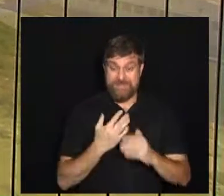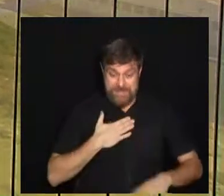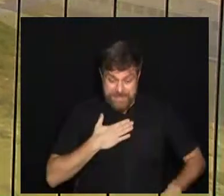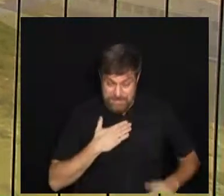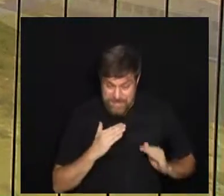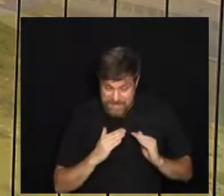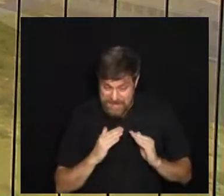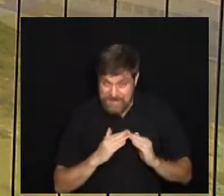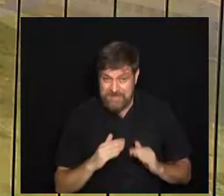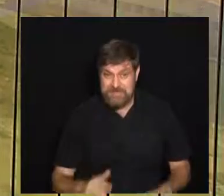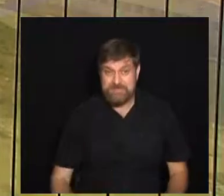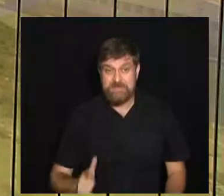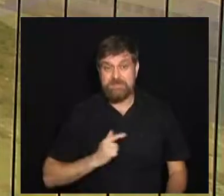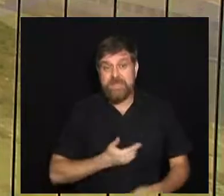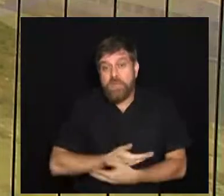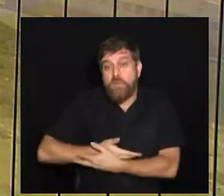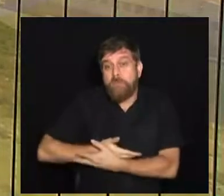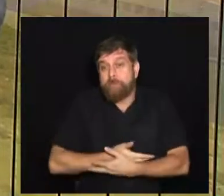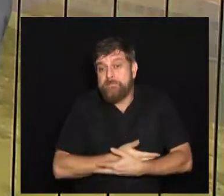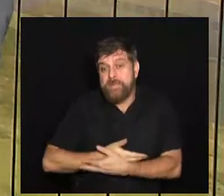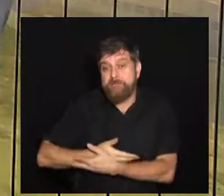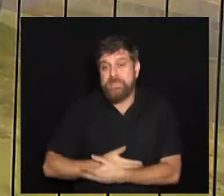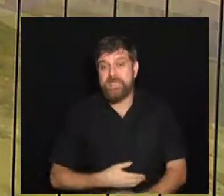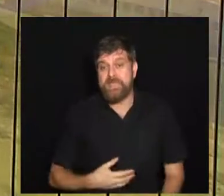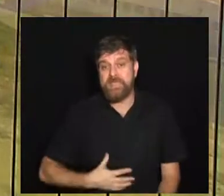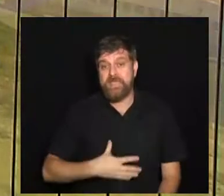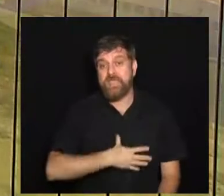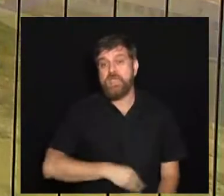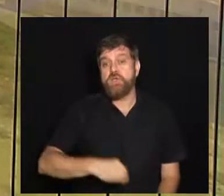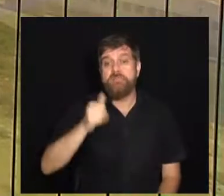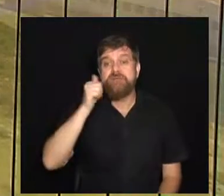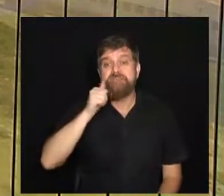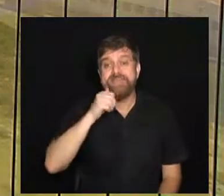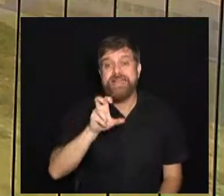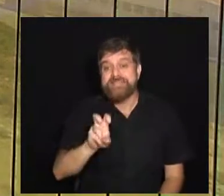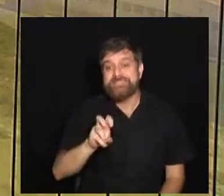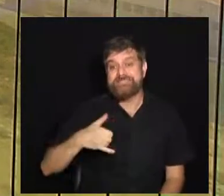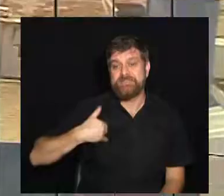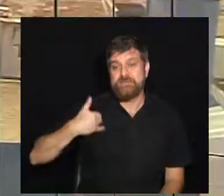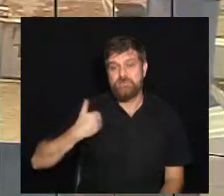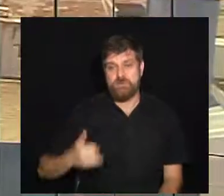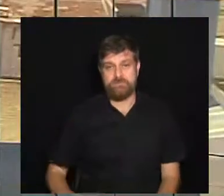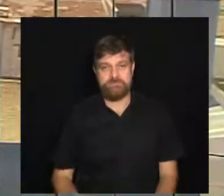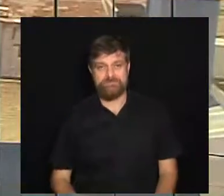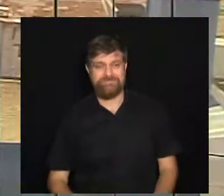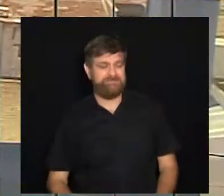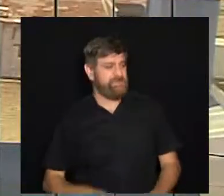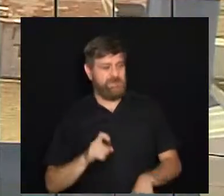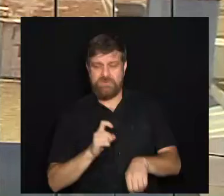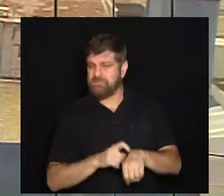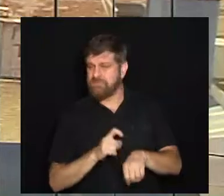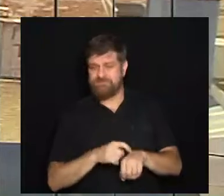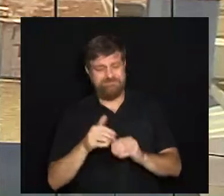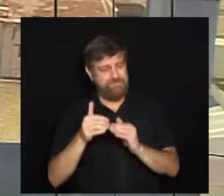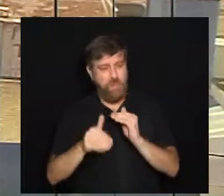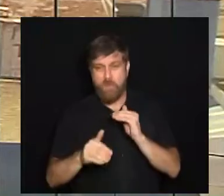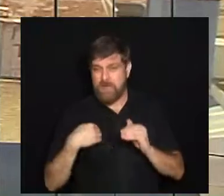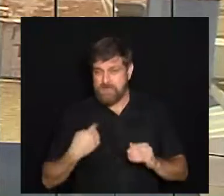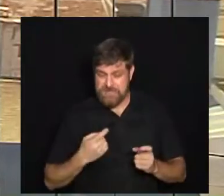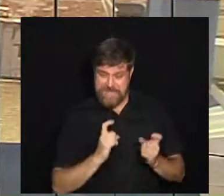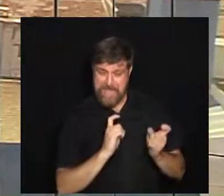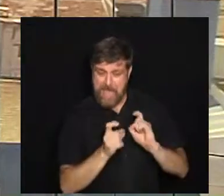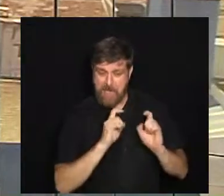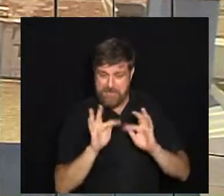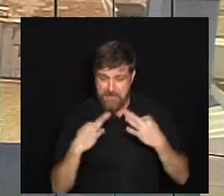e ela tem um bebê uma menina de 5 anos é de indaiatuba olha não é hora de fazermos